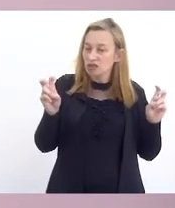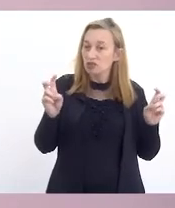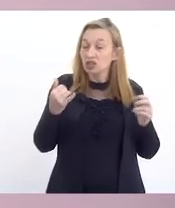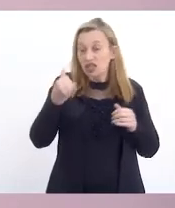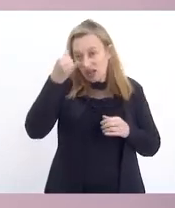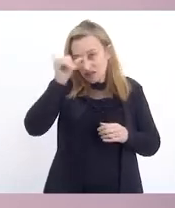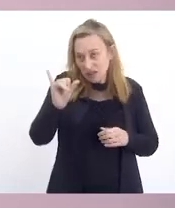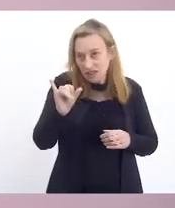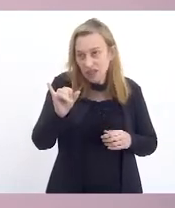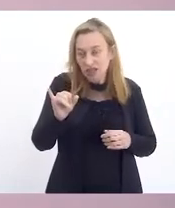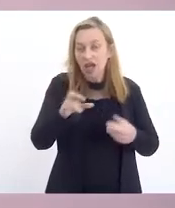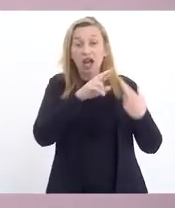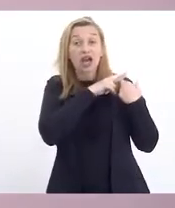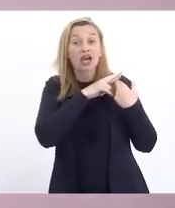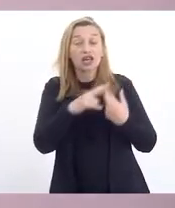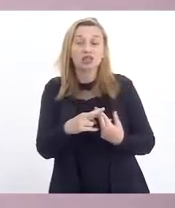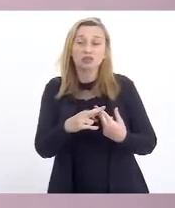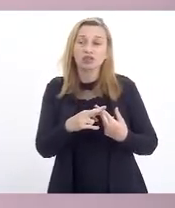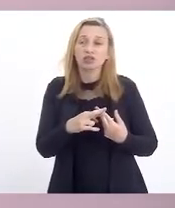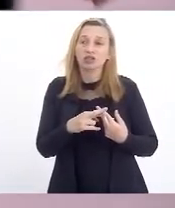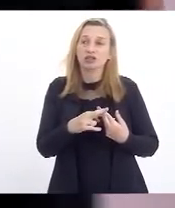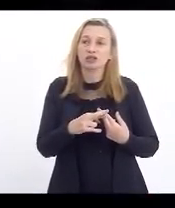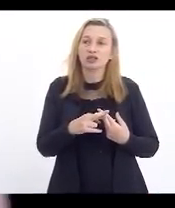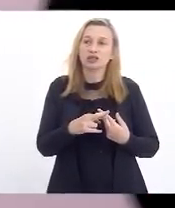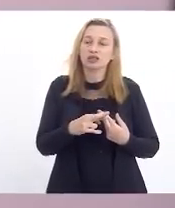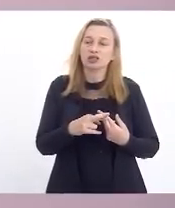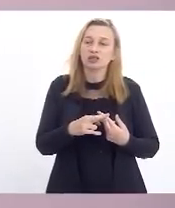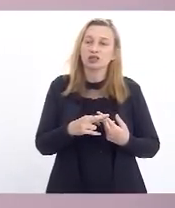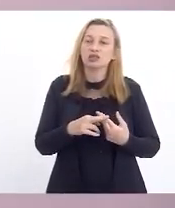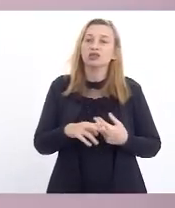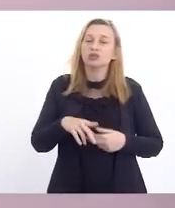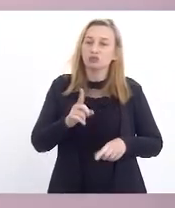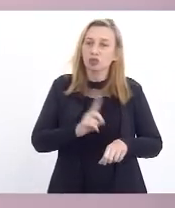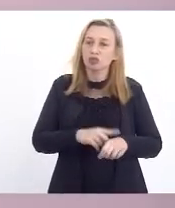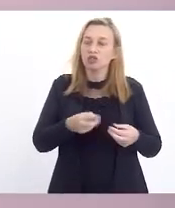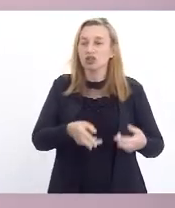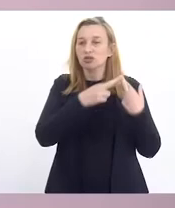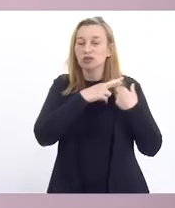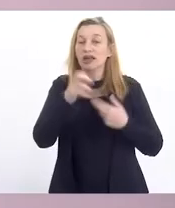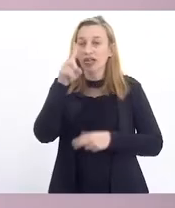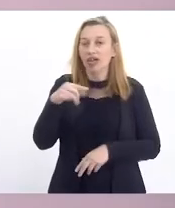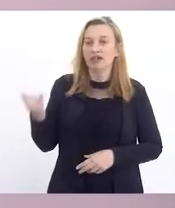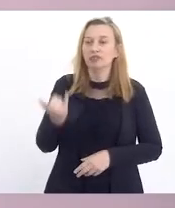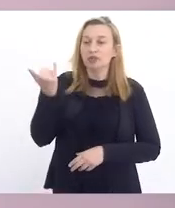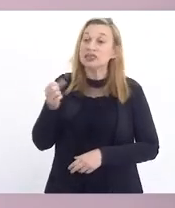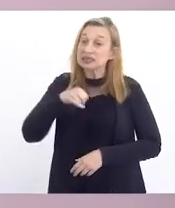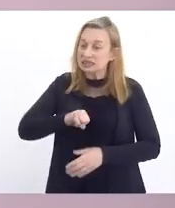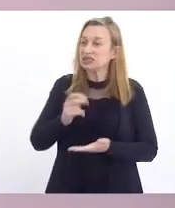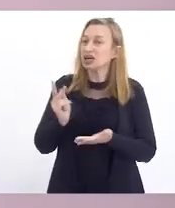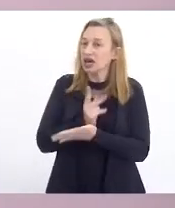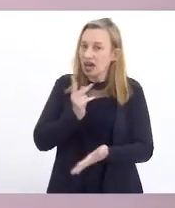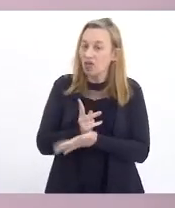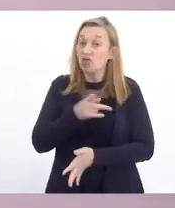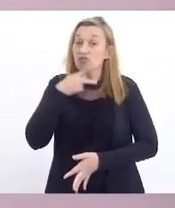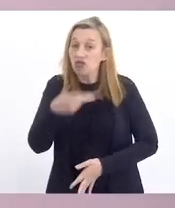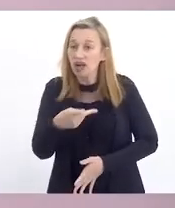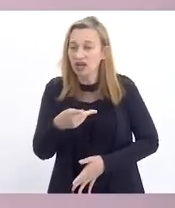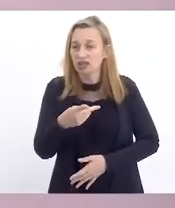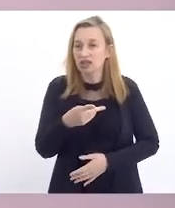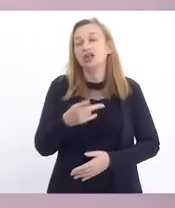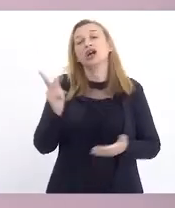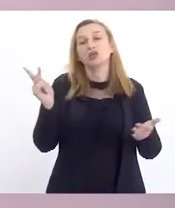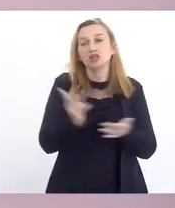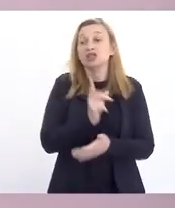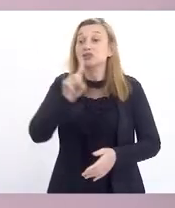prevenção, a responsabilização, assumir a responsabilidade também é muito importante. Se errou, assuma. E isso